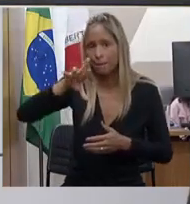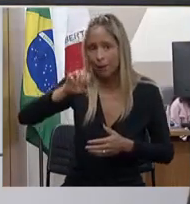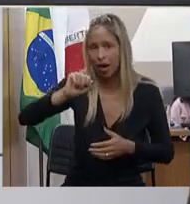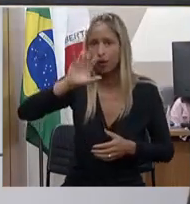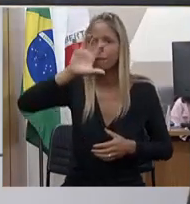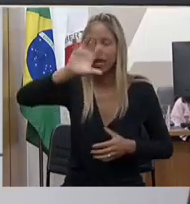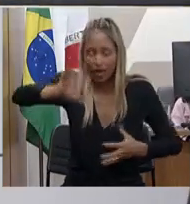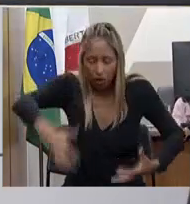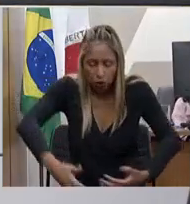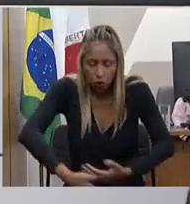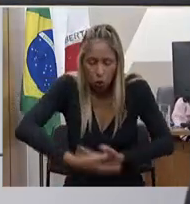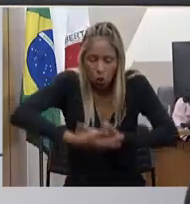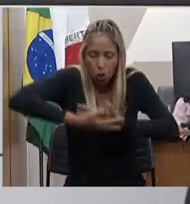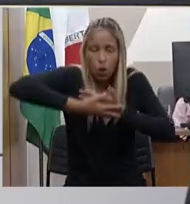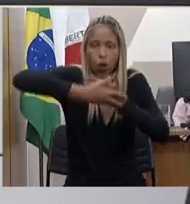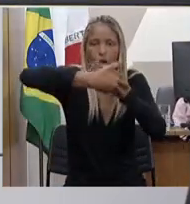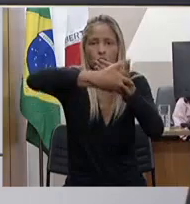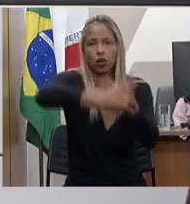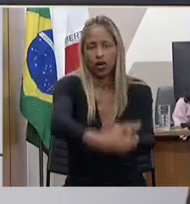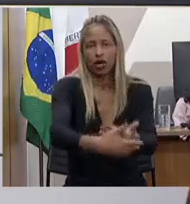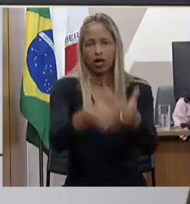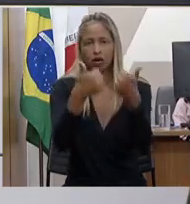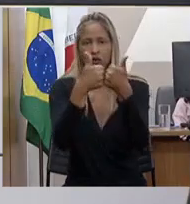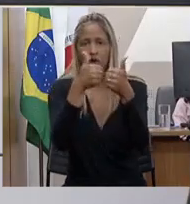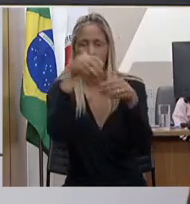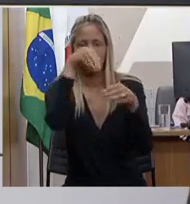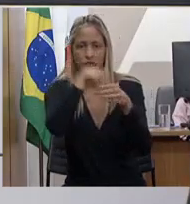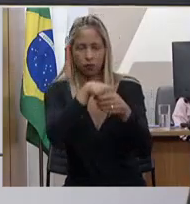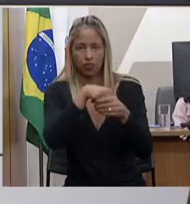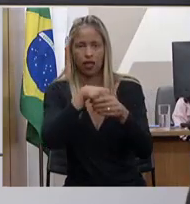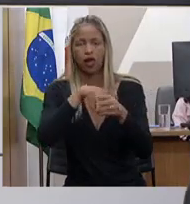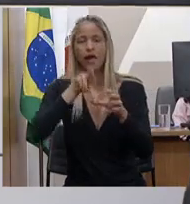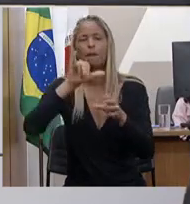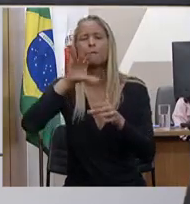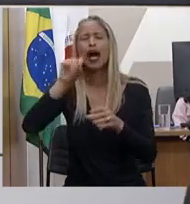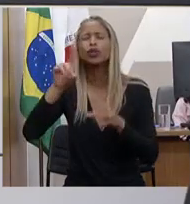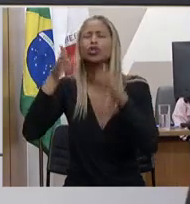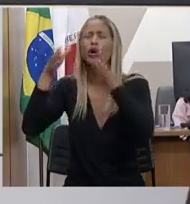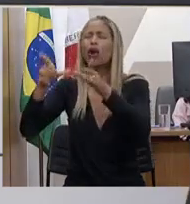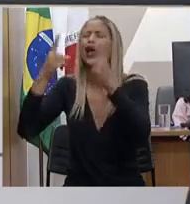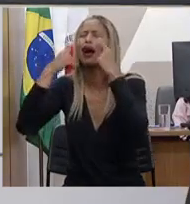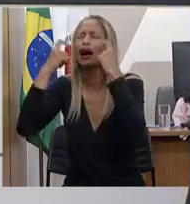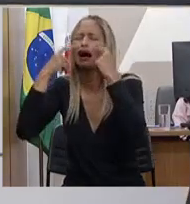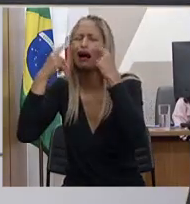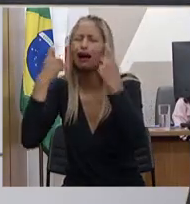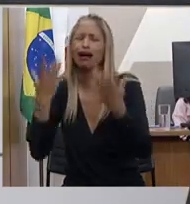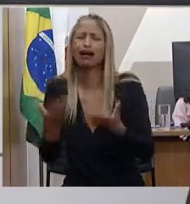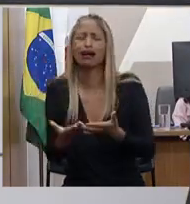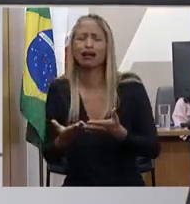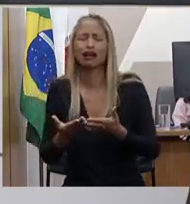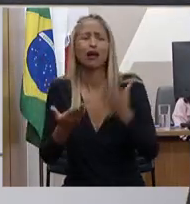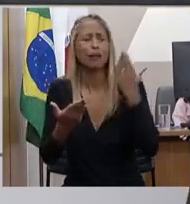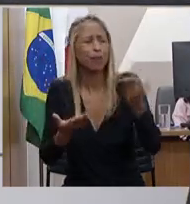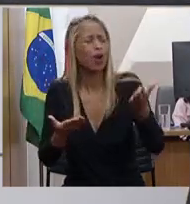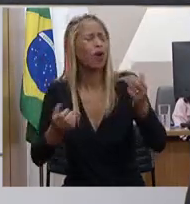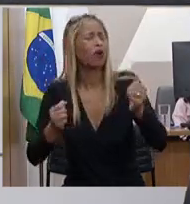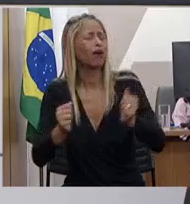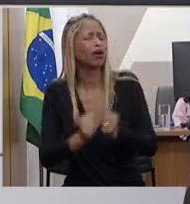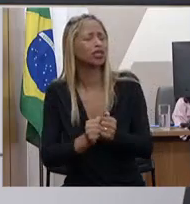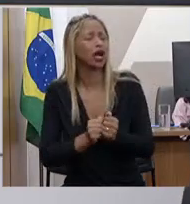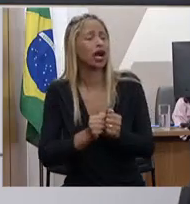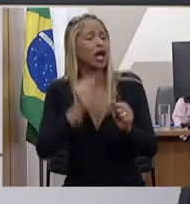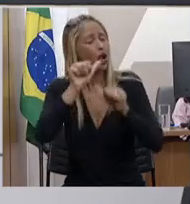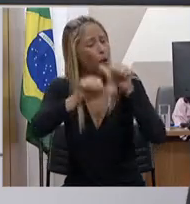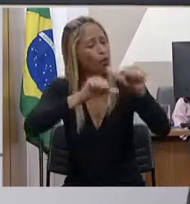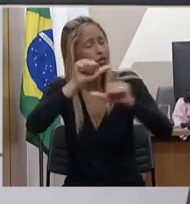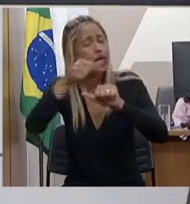o meu tá no colo e colocar dentro do ônibus o marido desceu do ônibus chorando ele falou já Isso mudou totalmente o